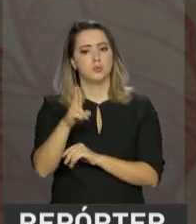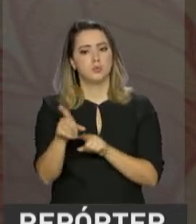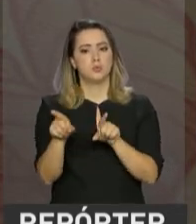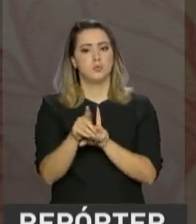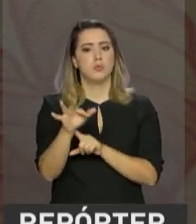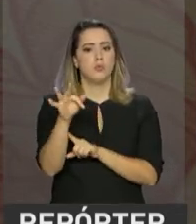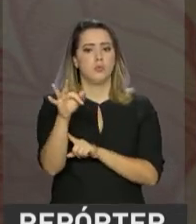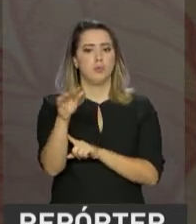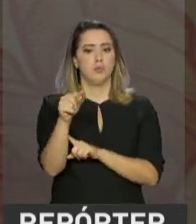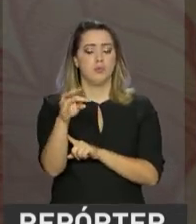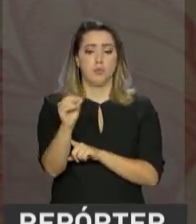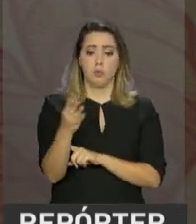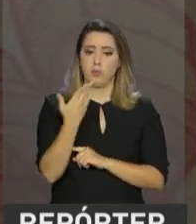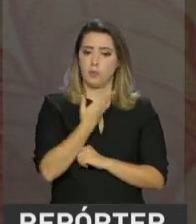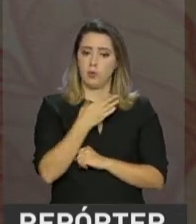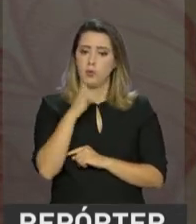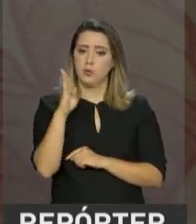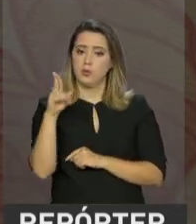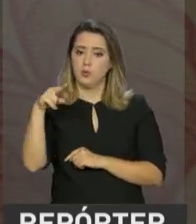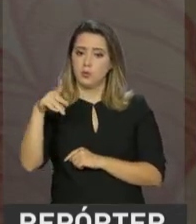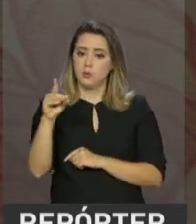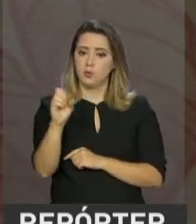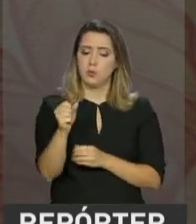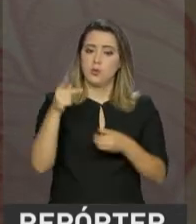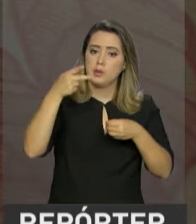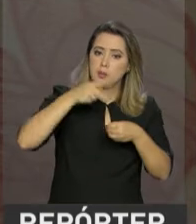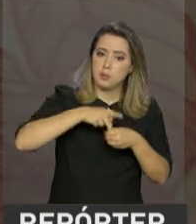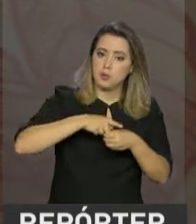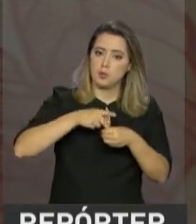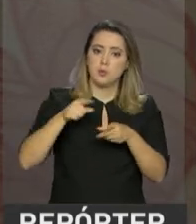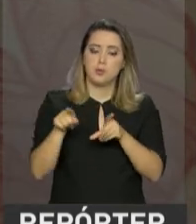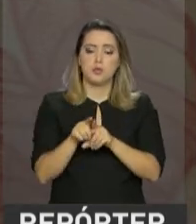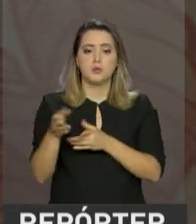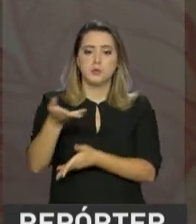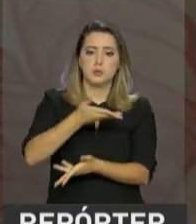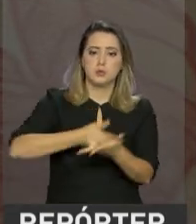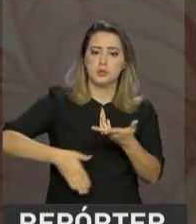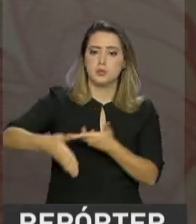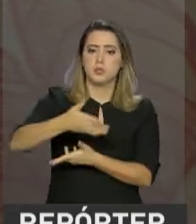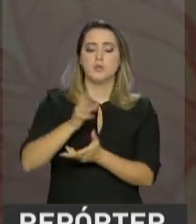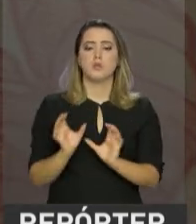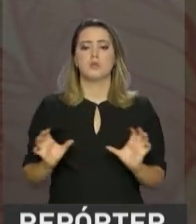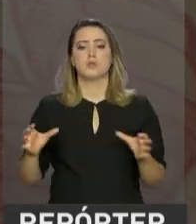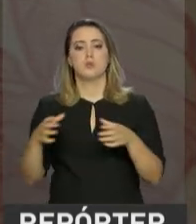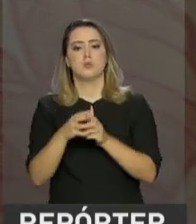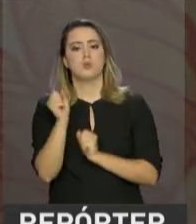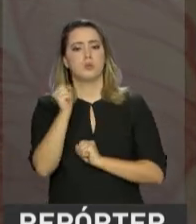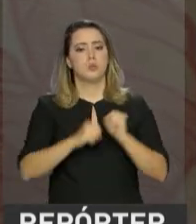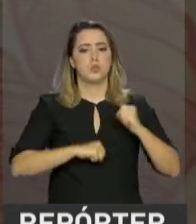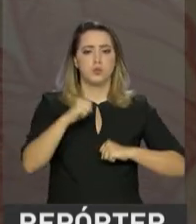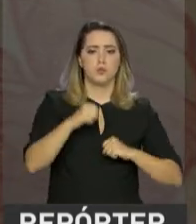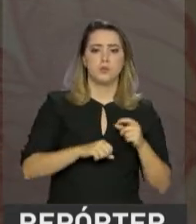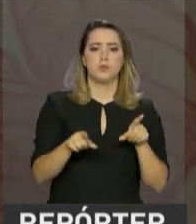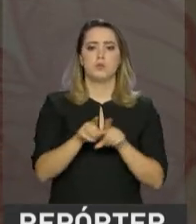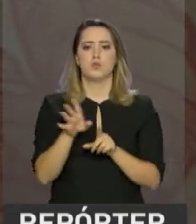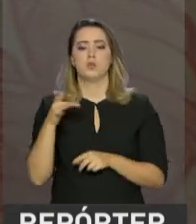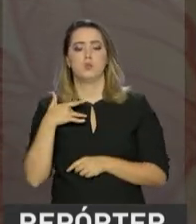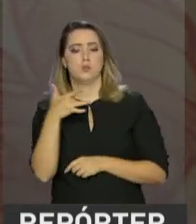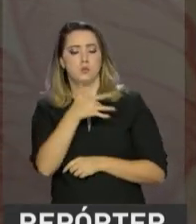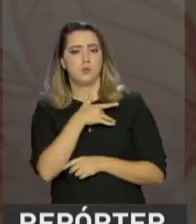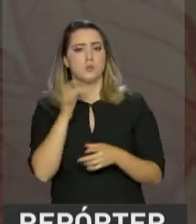serviço do bnds e da petrobras estão envolvidas as áreas de infraestrutura saúde